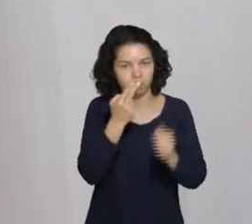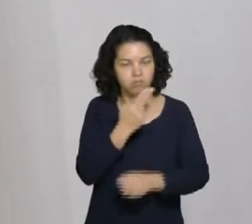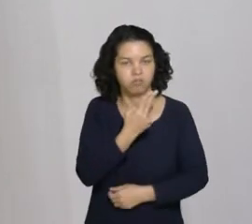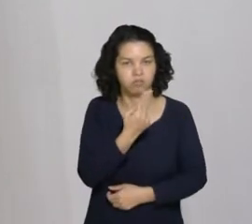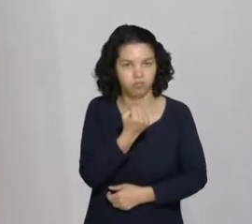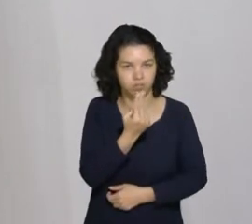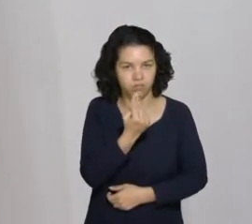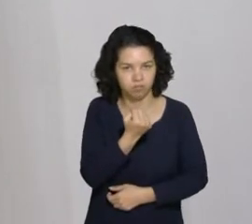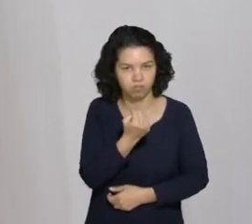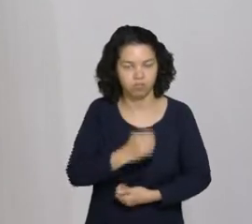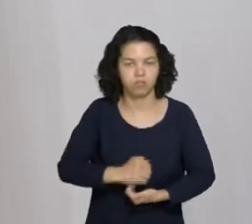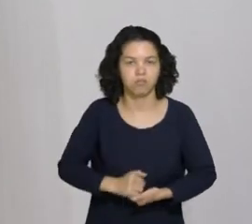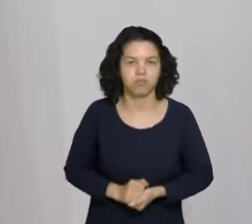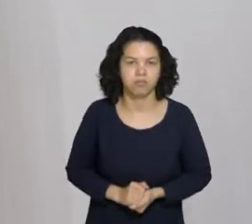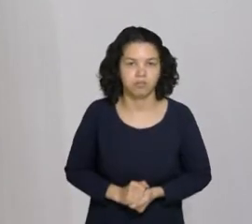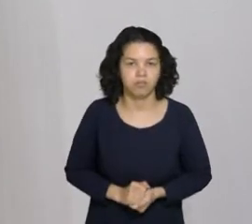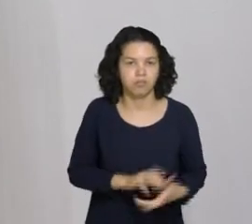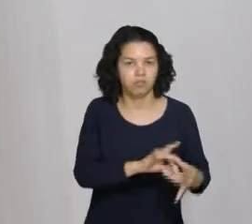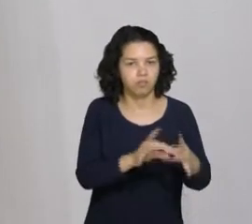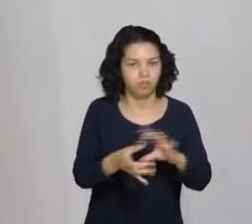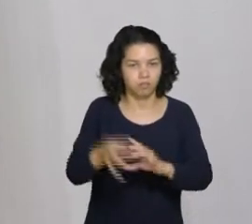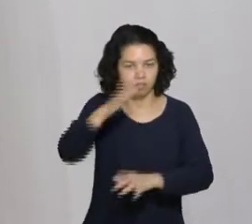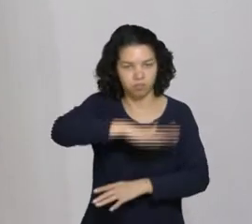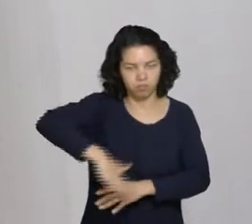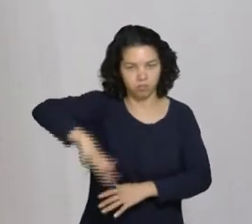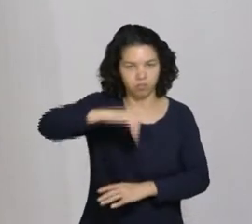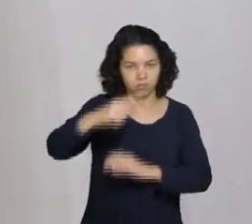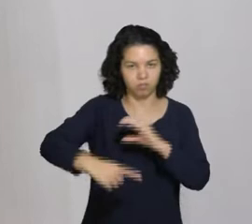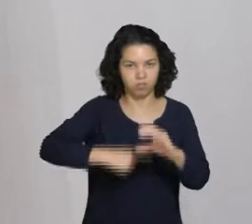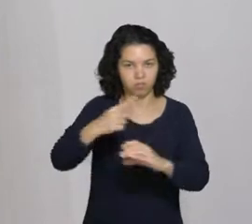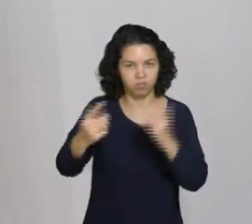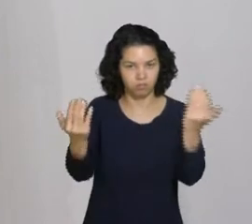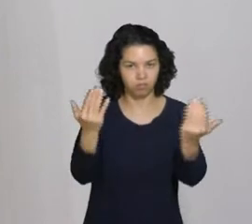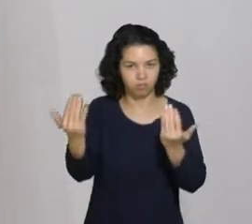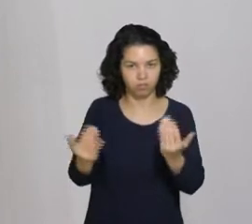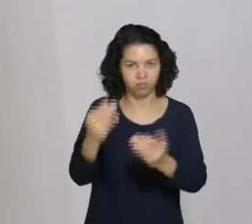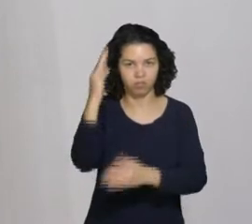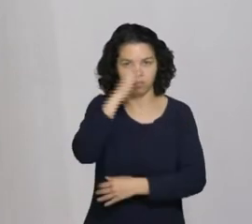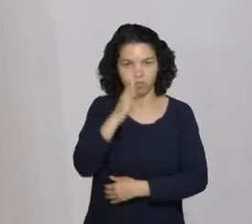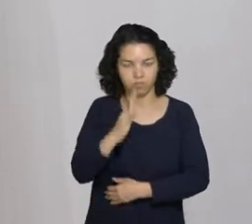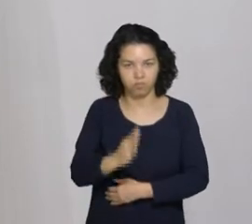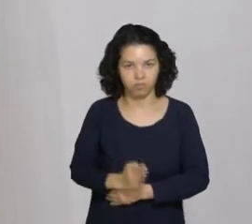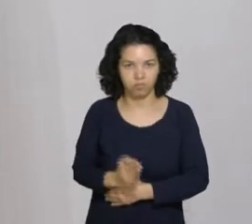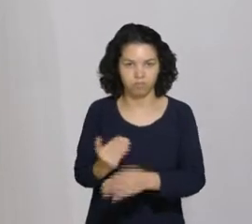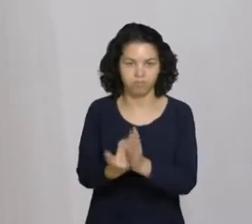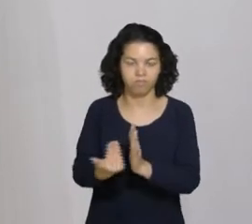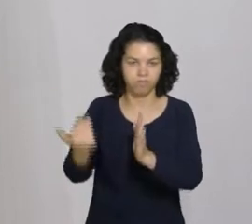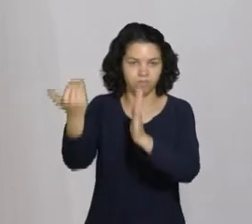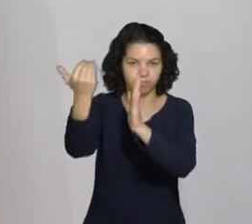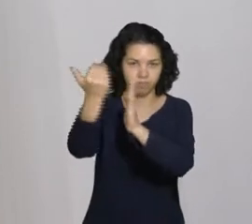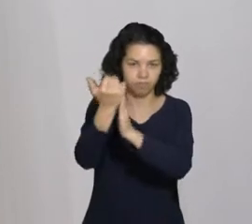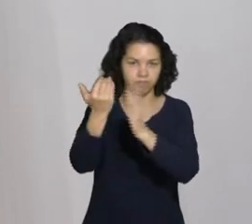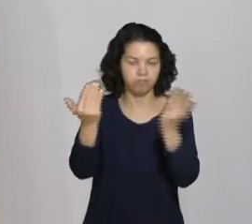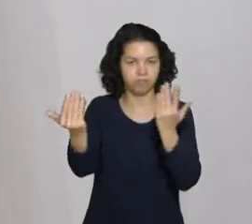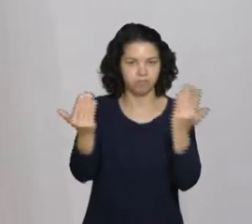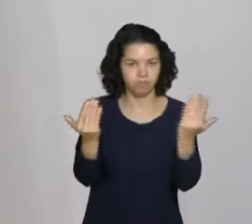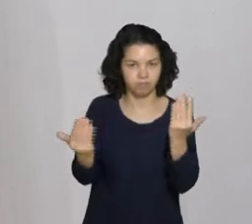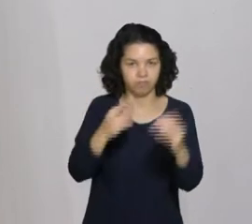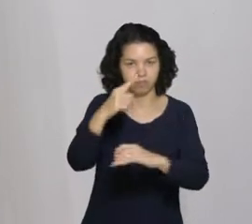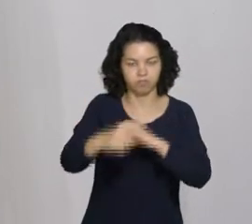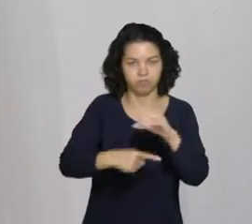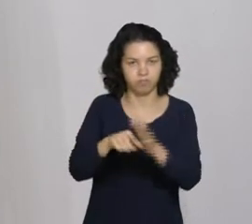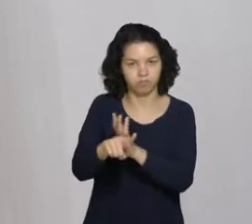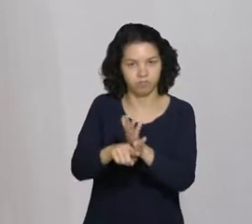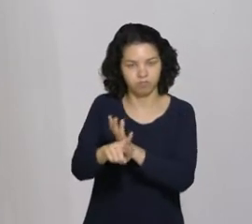mundial o Brasil superou pela primeira vez a média Global conforme a pesquisa mapa da nova